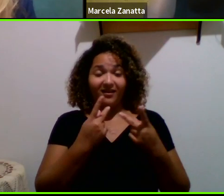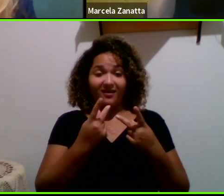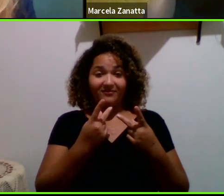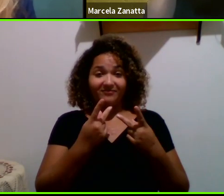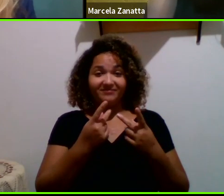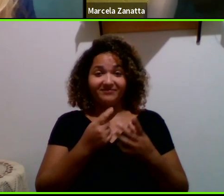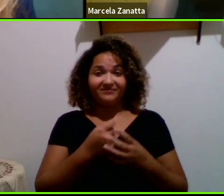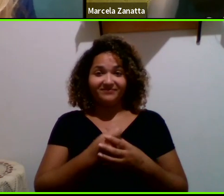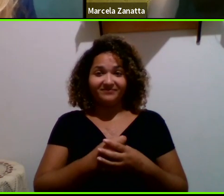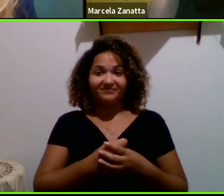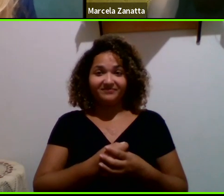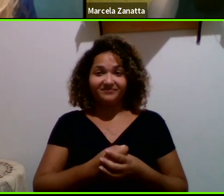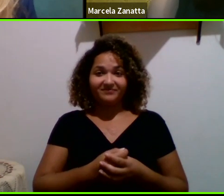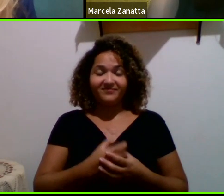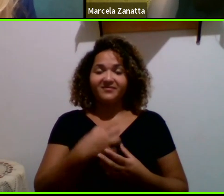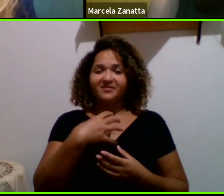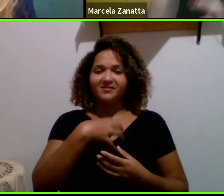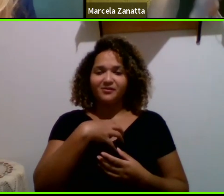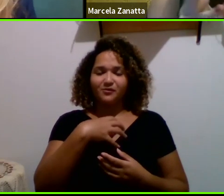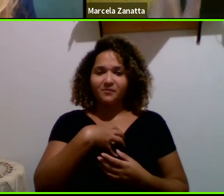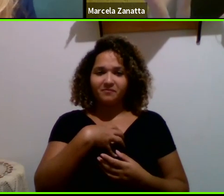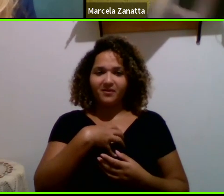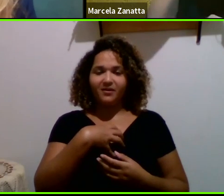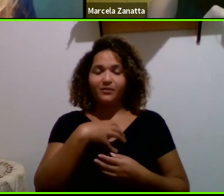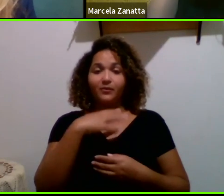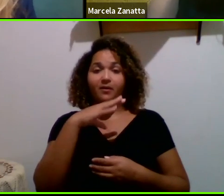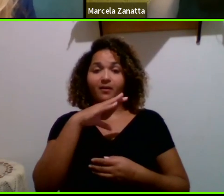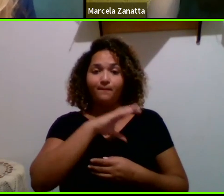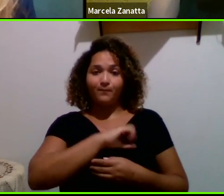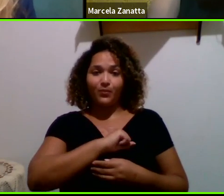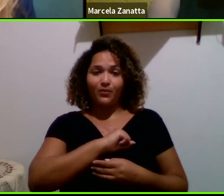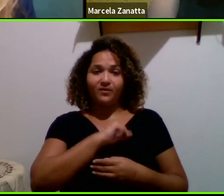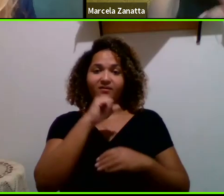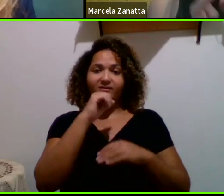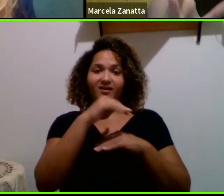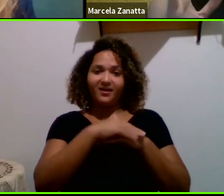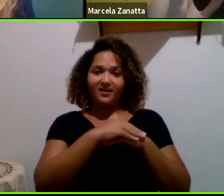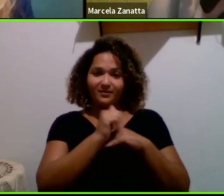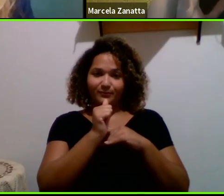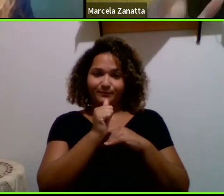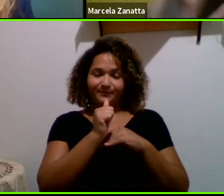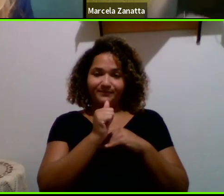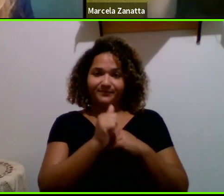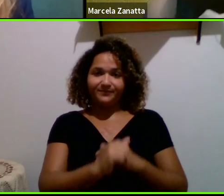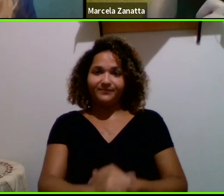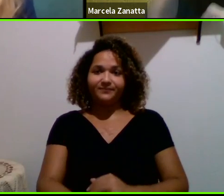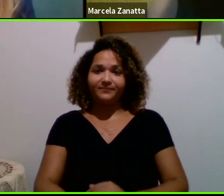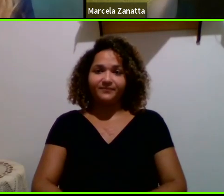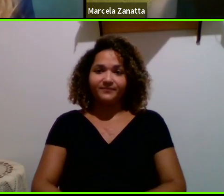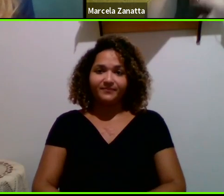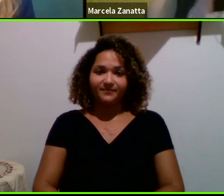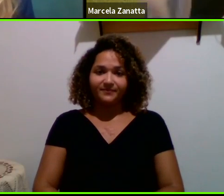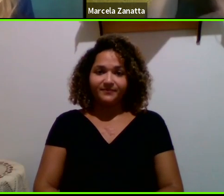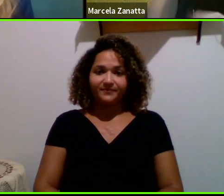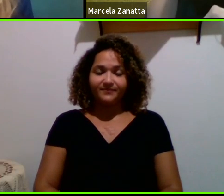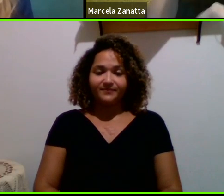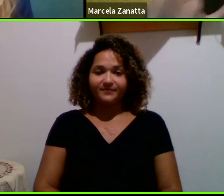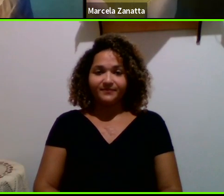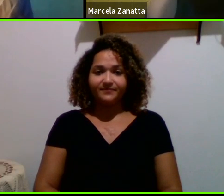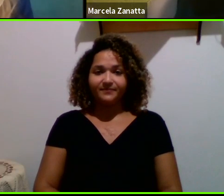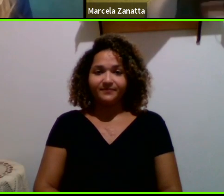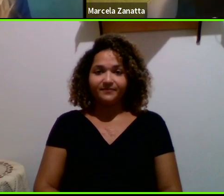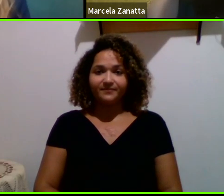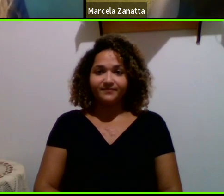apenas falar para a mulher, você é o centro do nosso cuidado, você é o que tem de mais importante aqui, e o